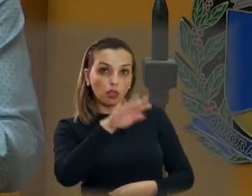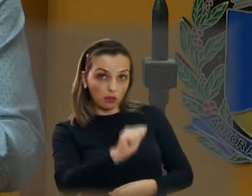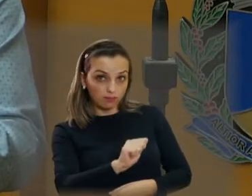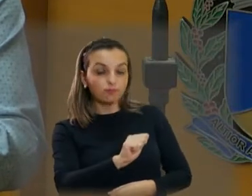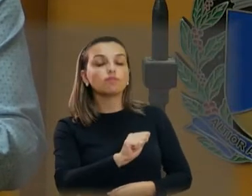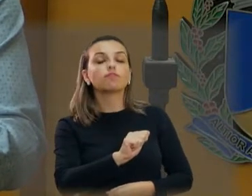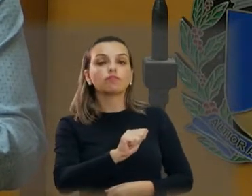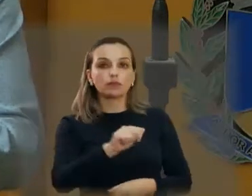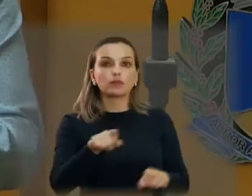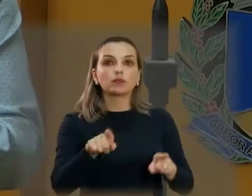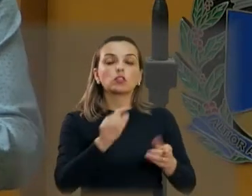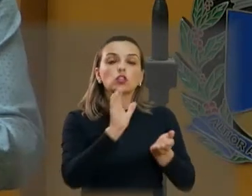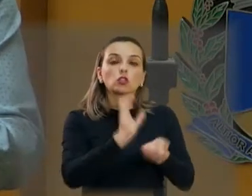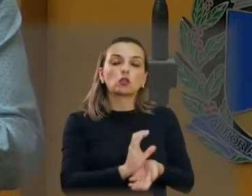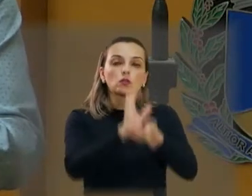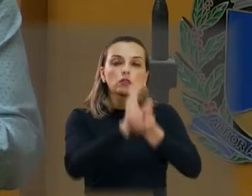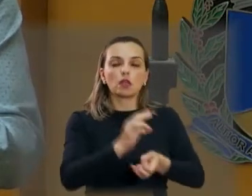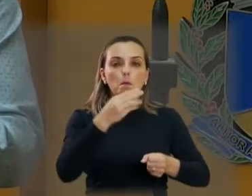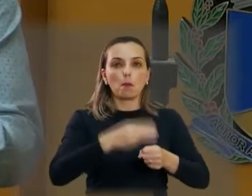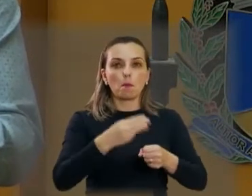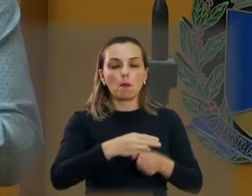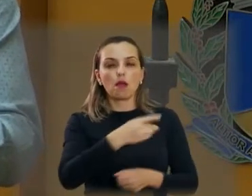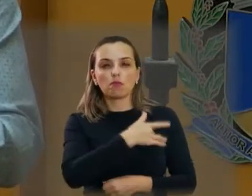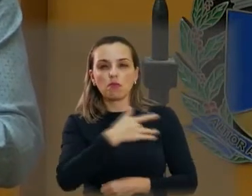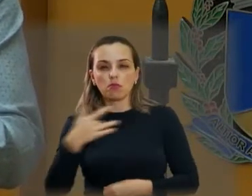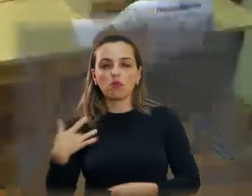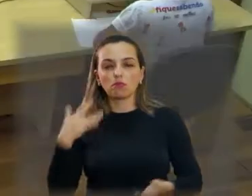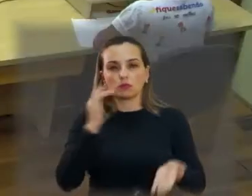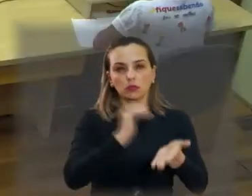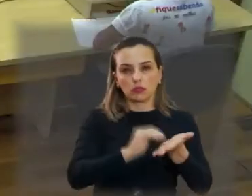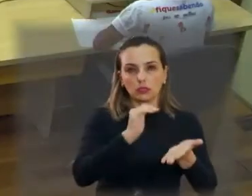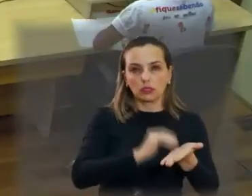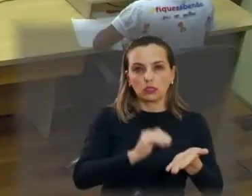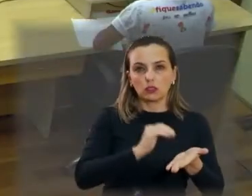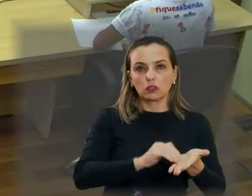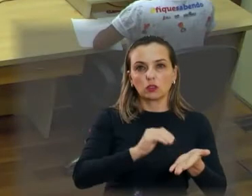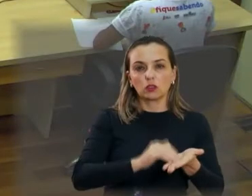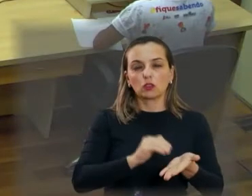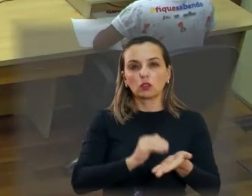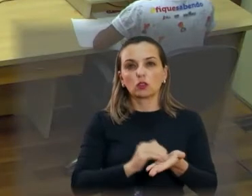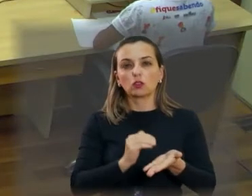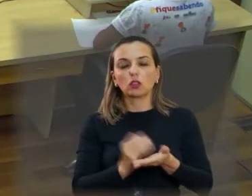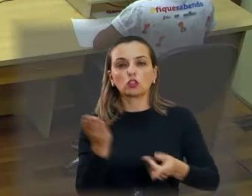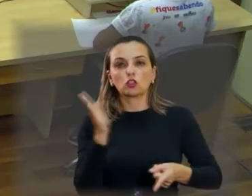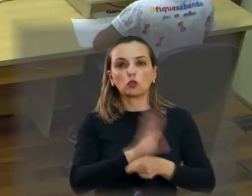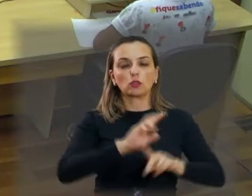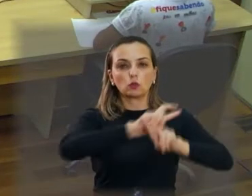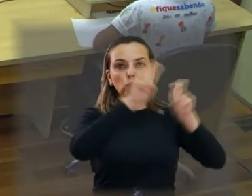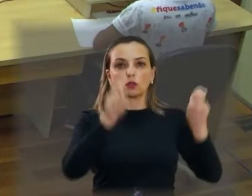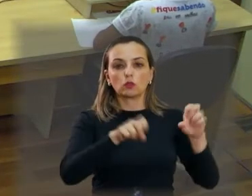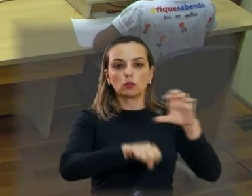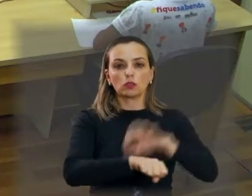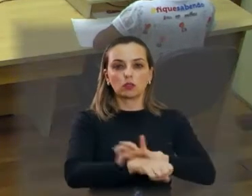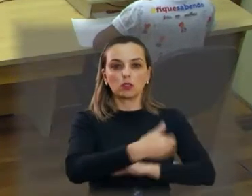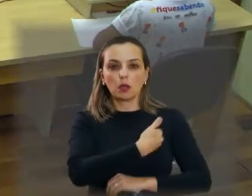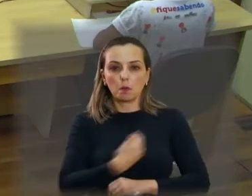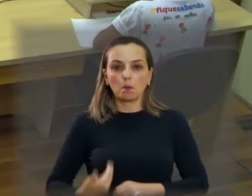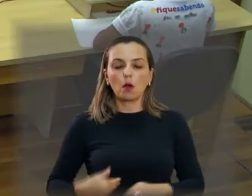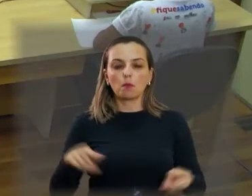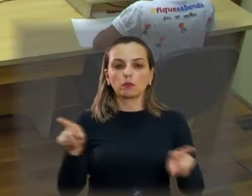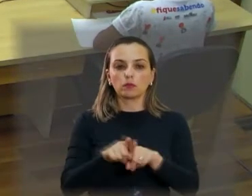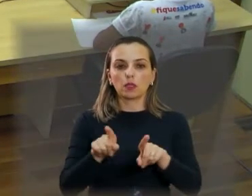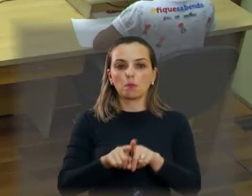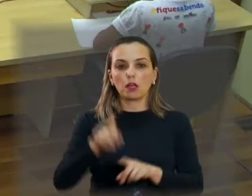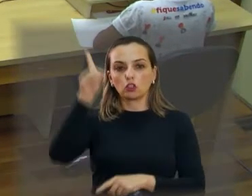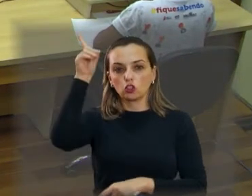Fungota, Conselho Municipal de Saúde, Secretaria de Cooperação nos Assuntos de Segurança Pública e também